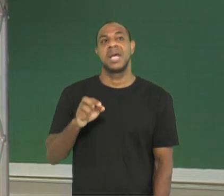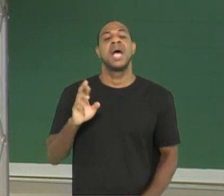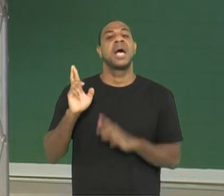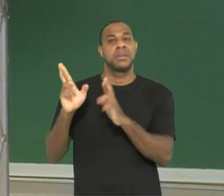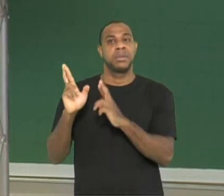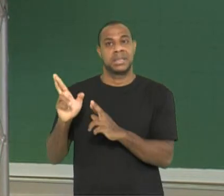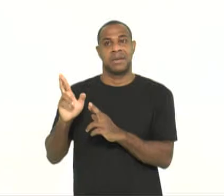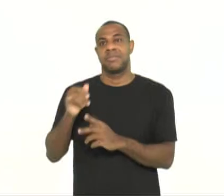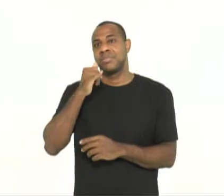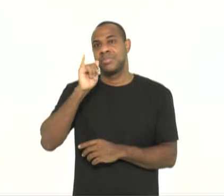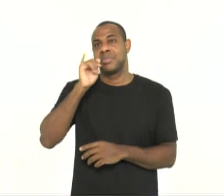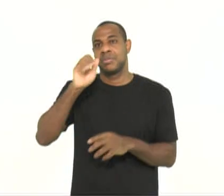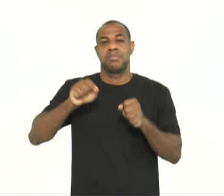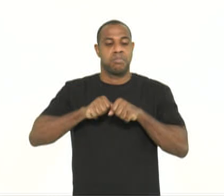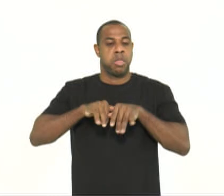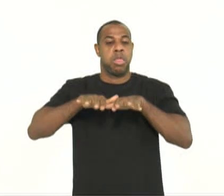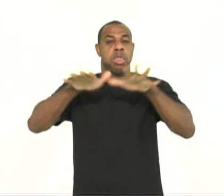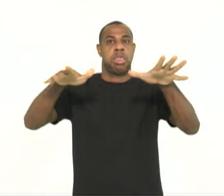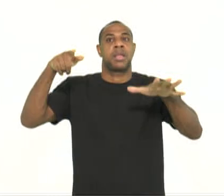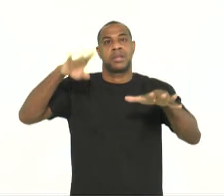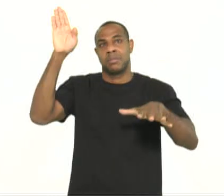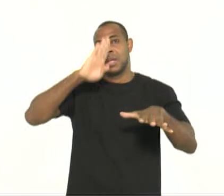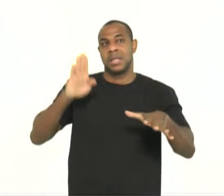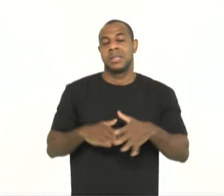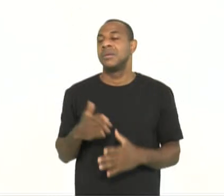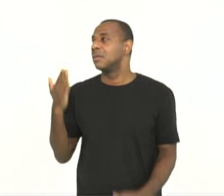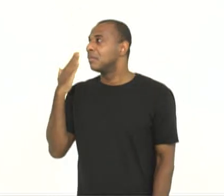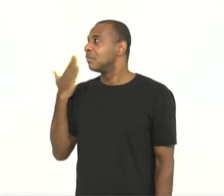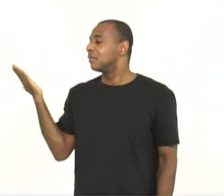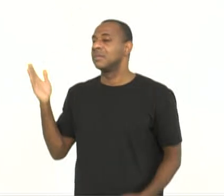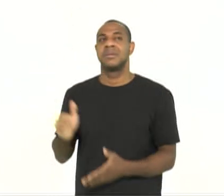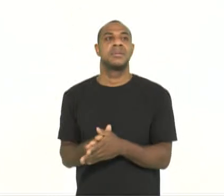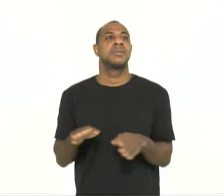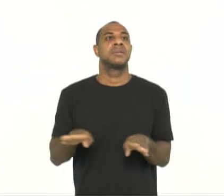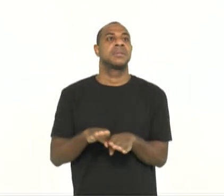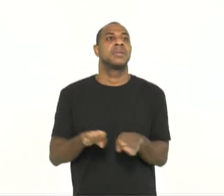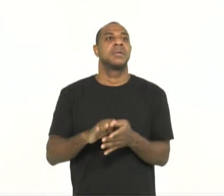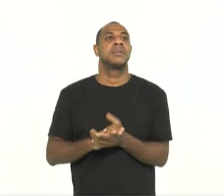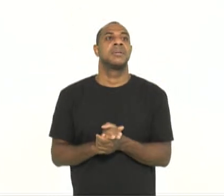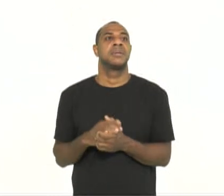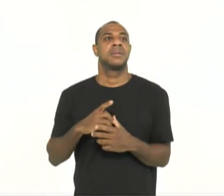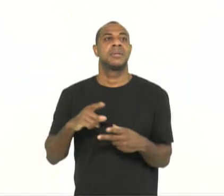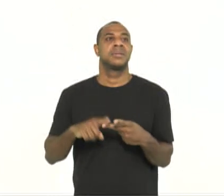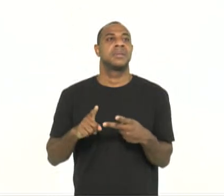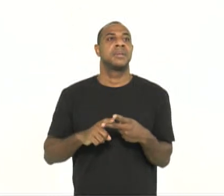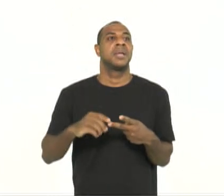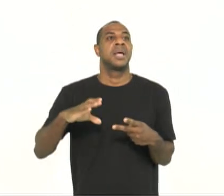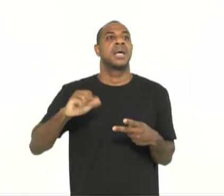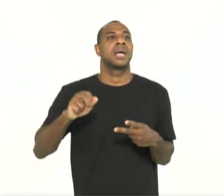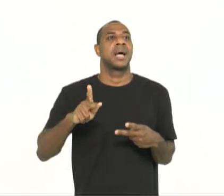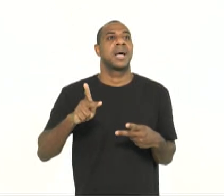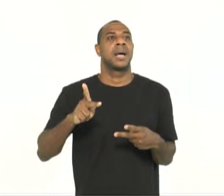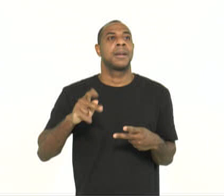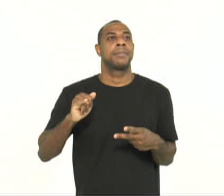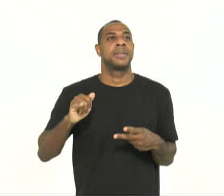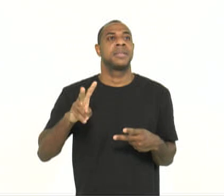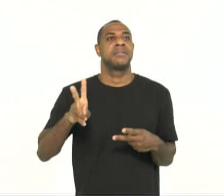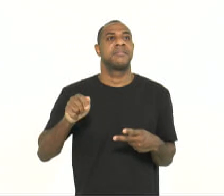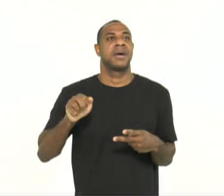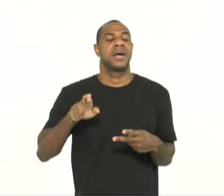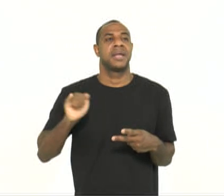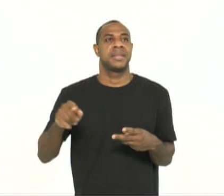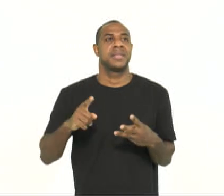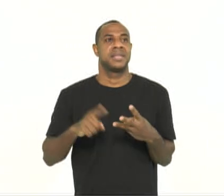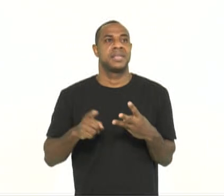aqui, ó, aproveitado não só pela usina de Itaipu, mas também pela usina de Ilha Solteira, Capivari, Engenheiro Sérgio Mota,